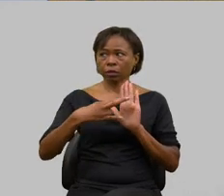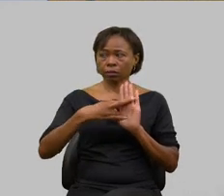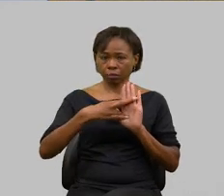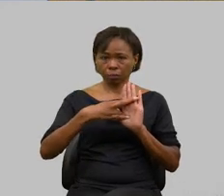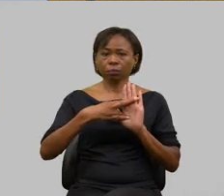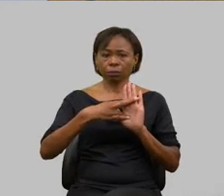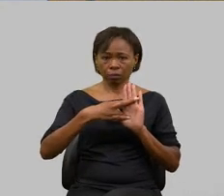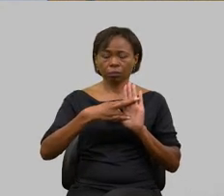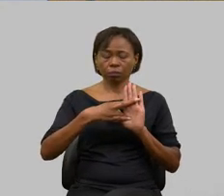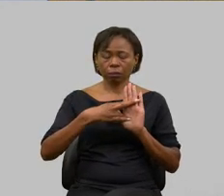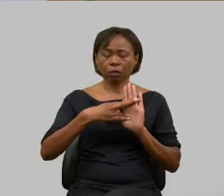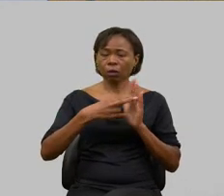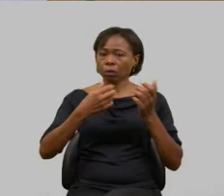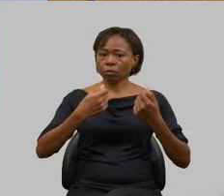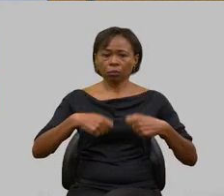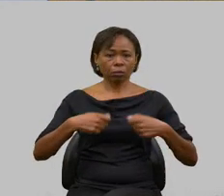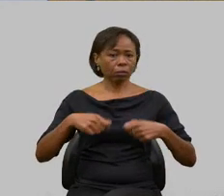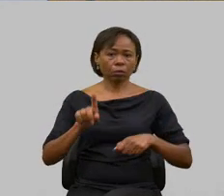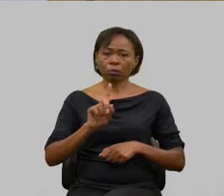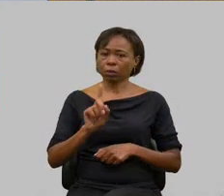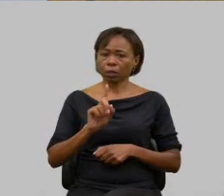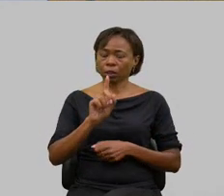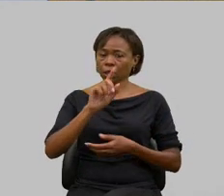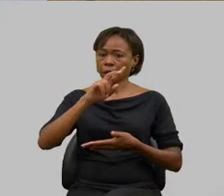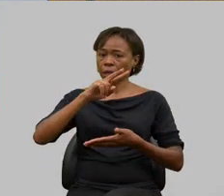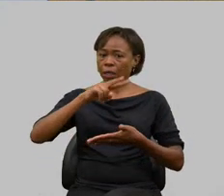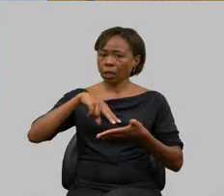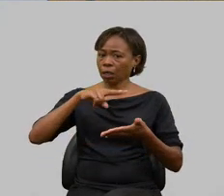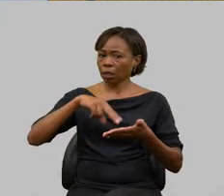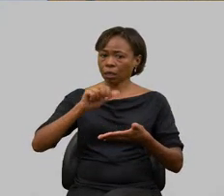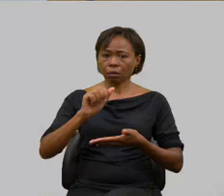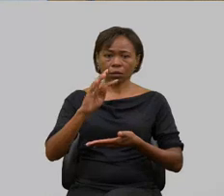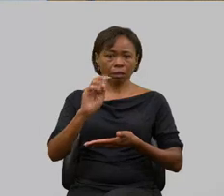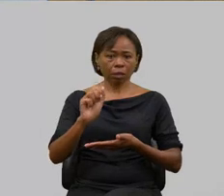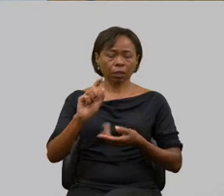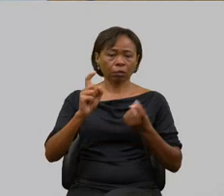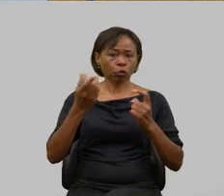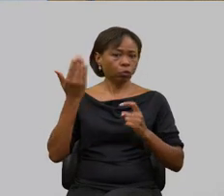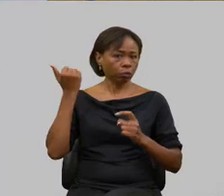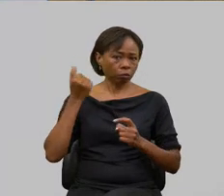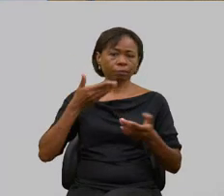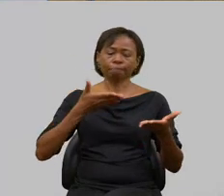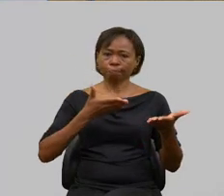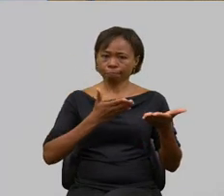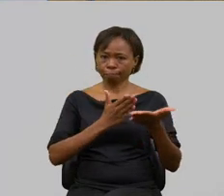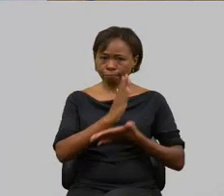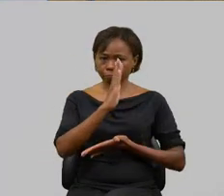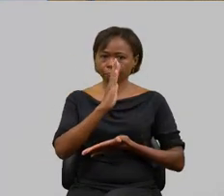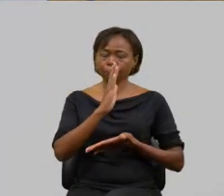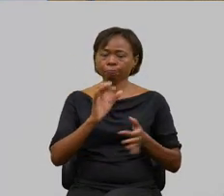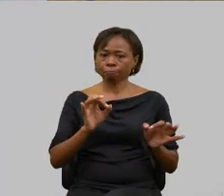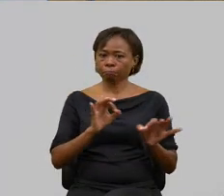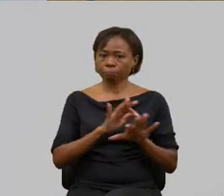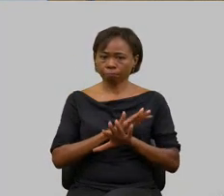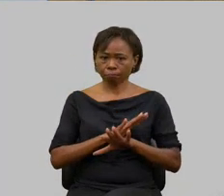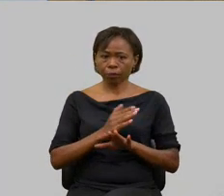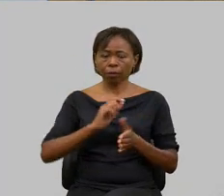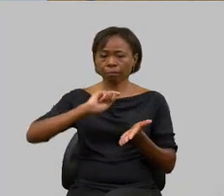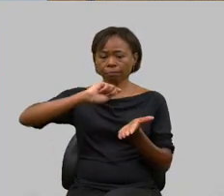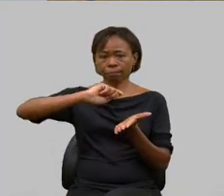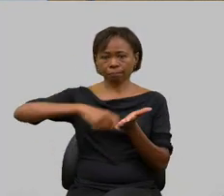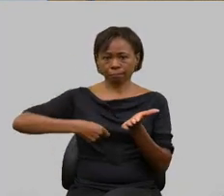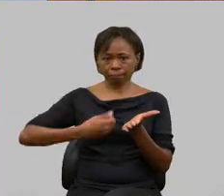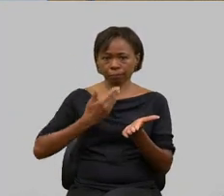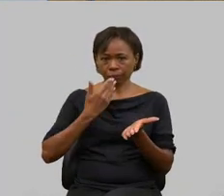dispensa a leitura da ata da reunião anterior, considera-a aprovada e solicita a sua subscrição